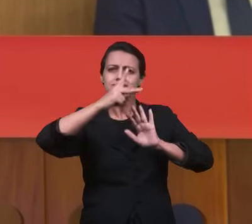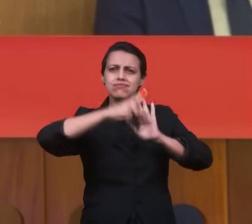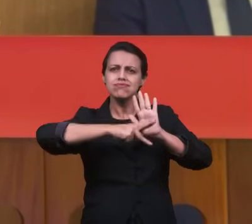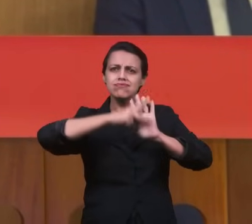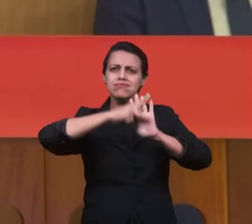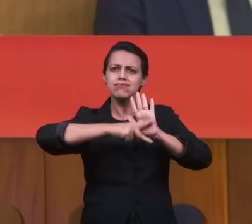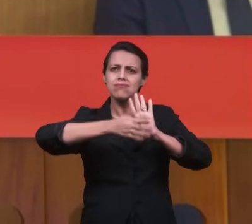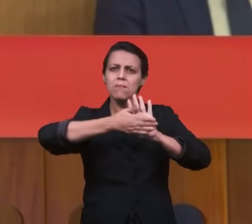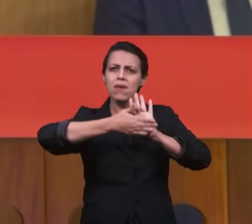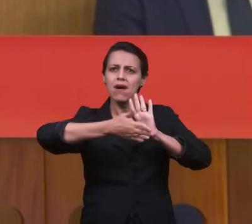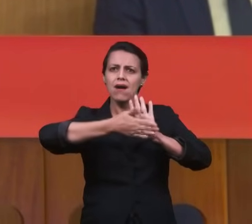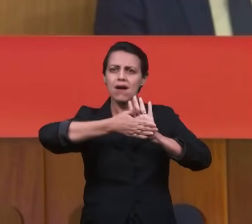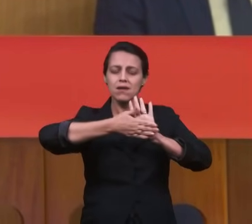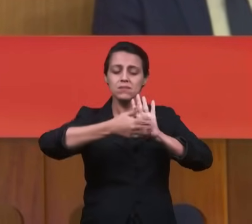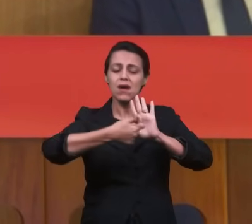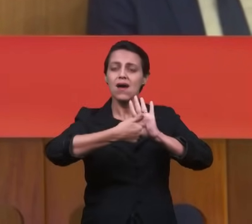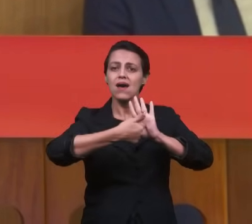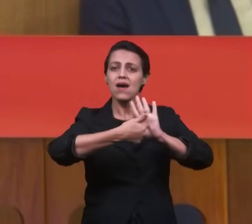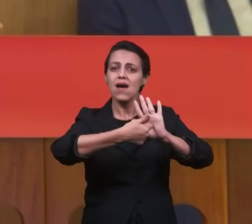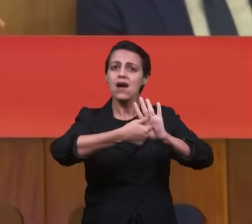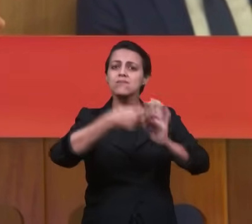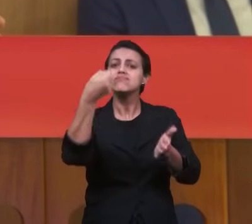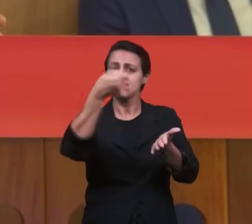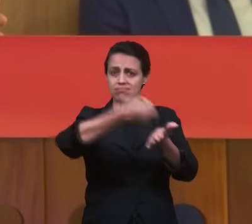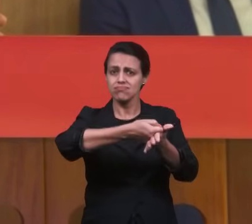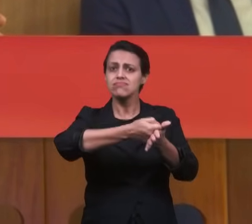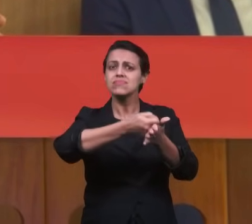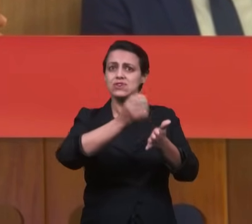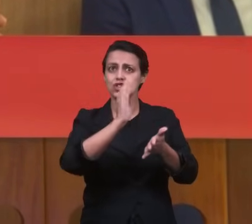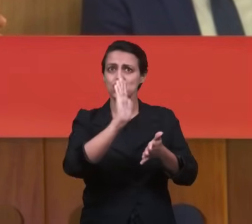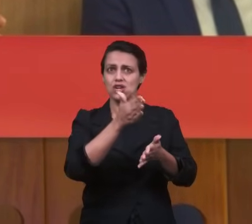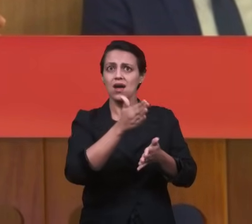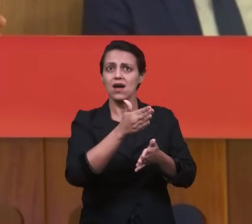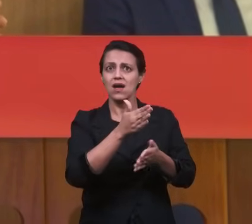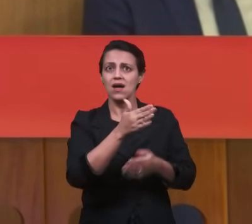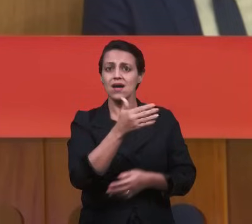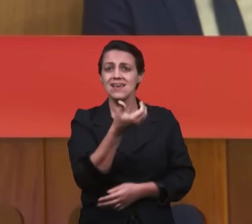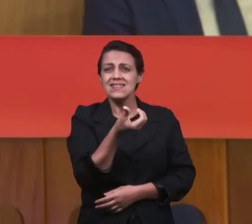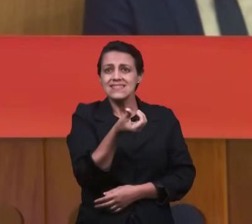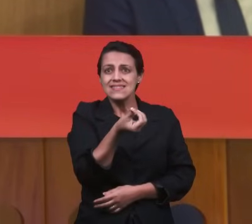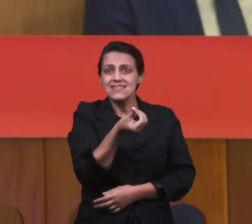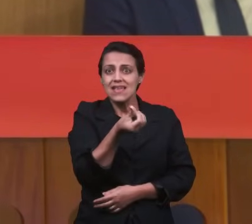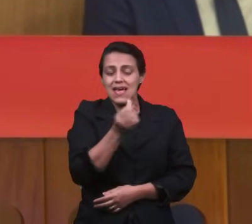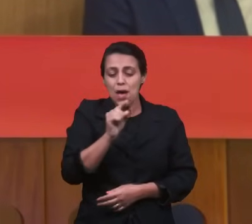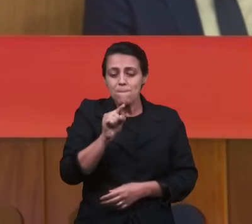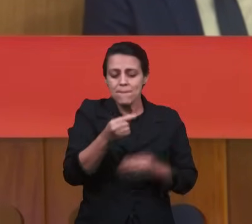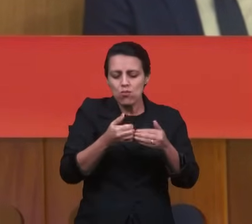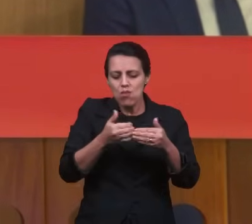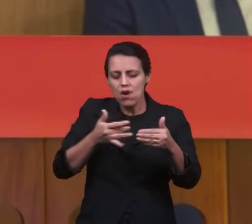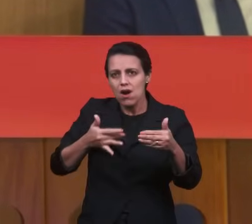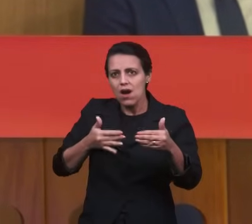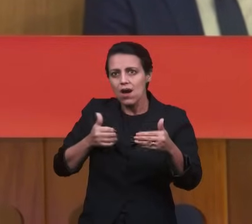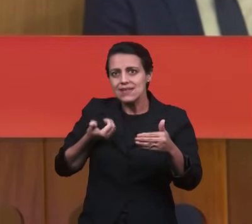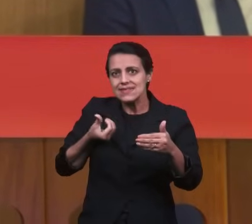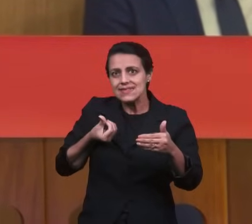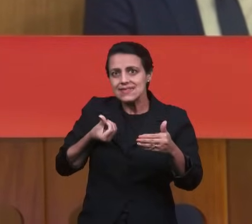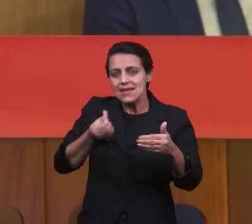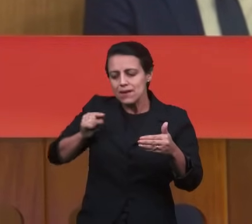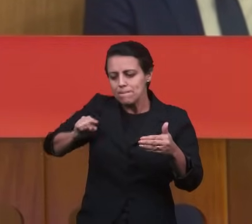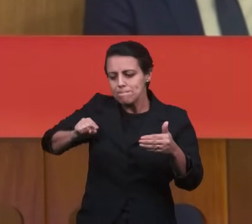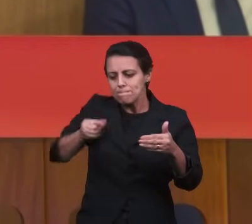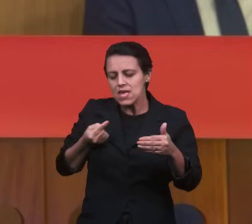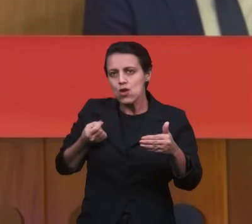se cumprindo num período de 6.000 anos. Aí você diz assim,